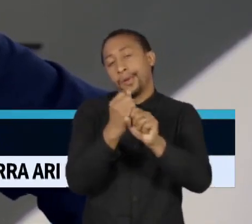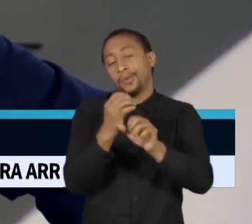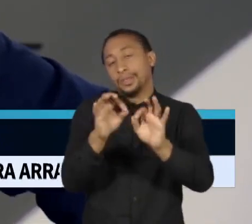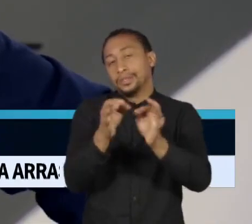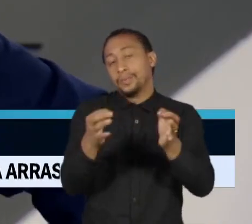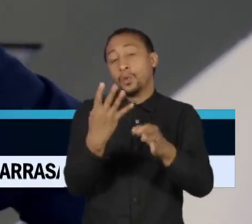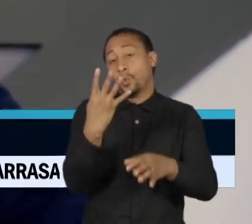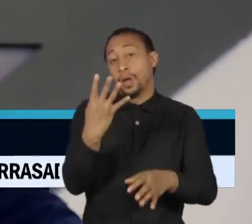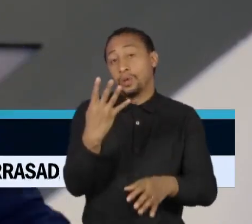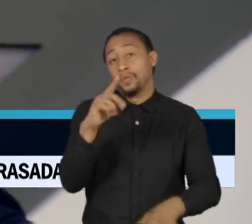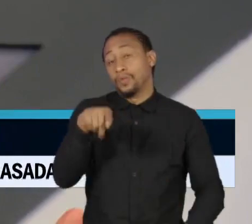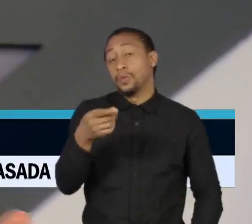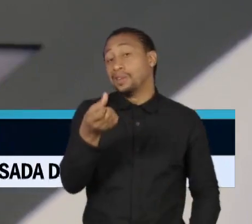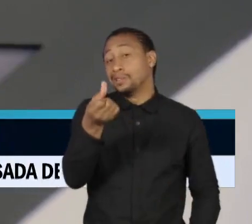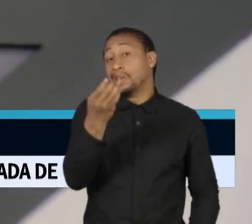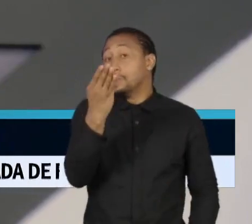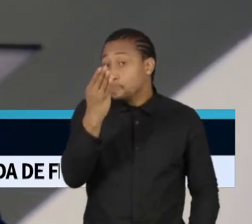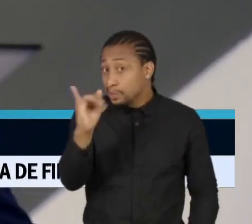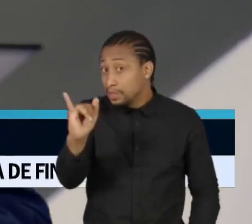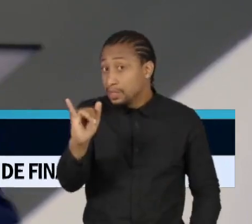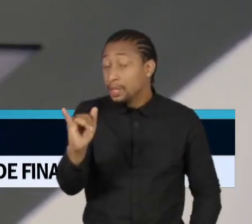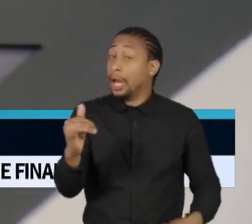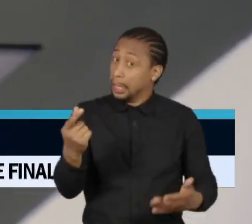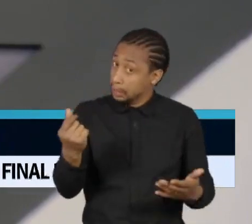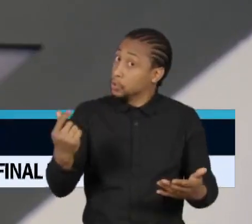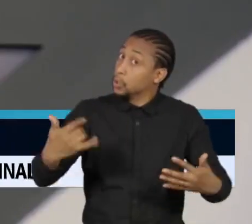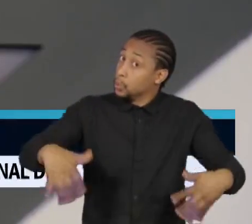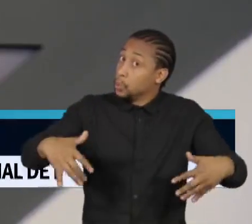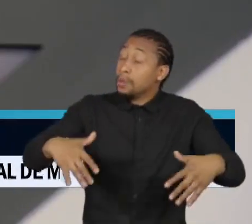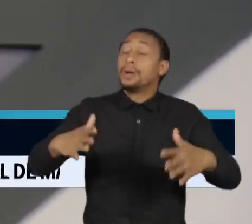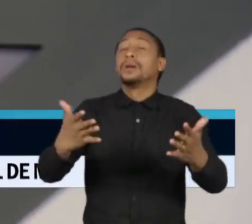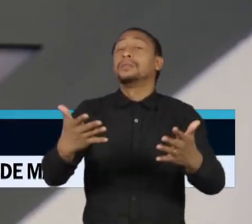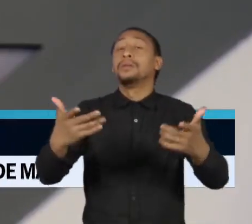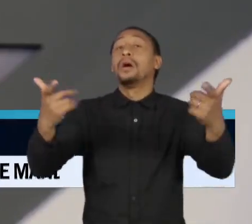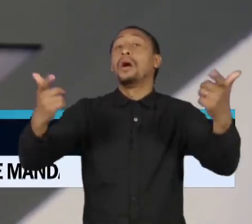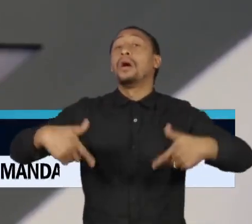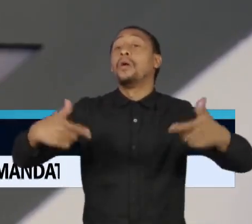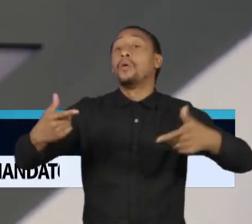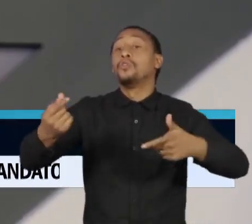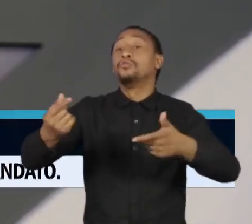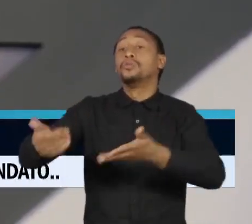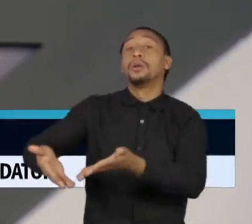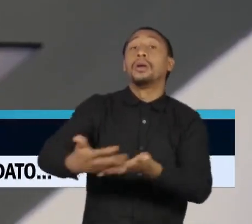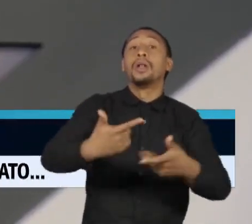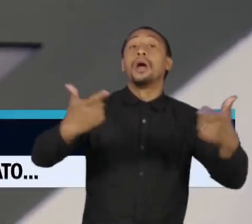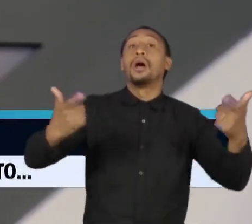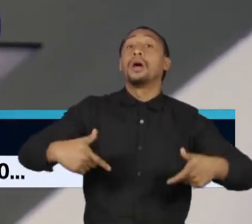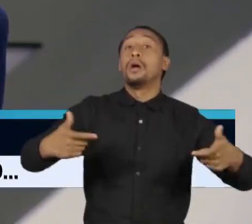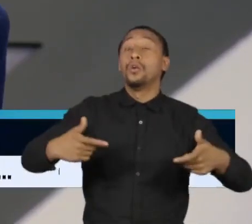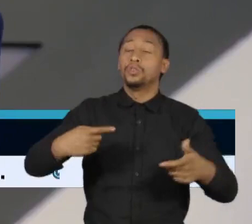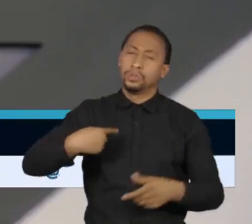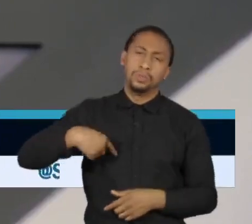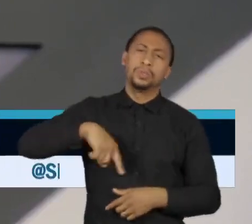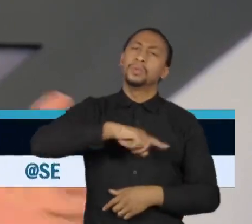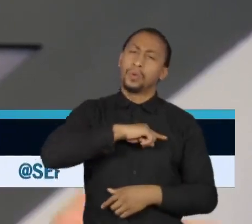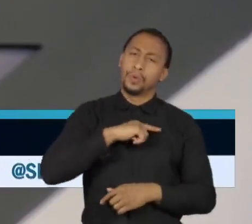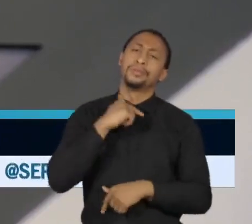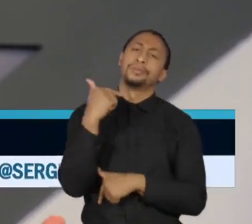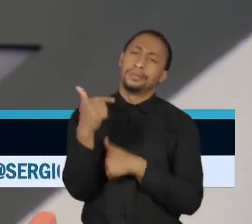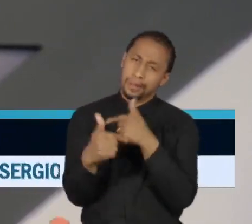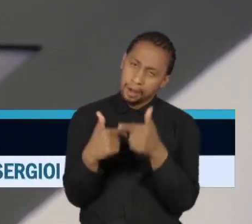Sai de onde? Sai do dinheiro produzido por todos nós, né? Que vai deixar de ir